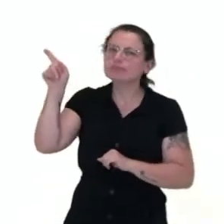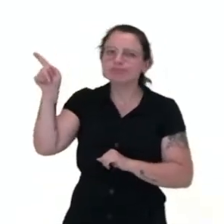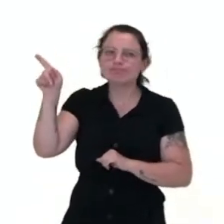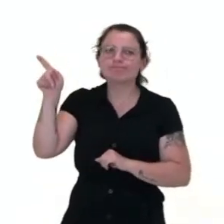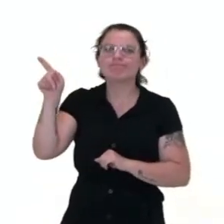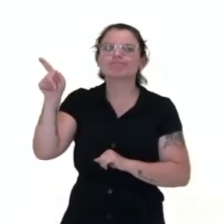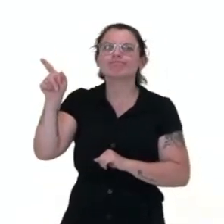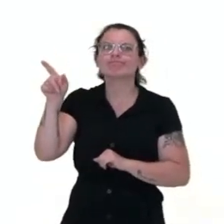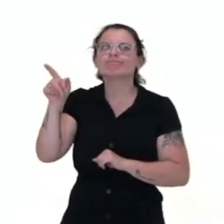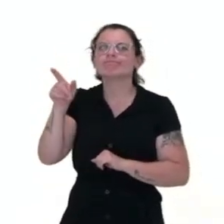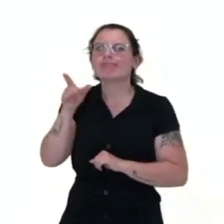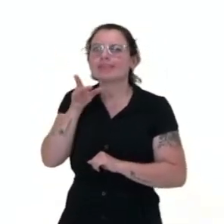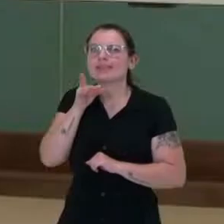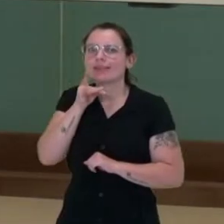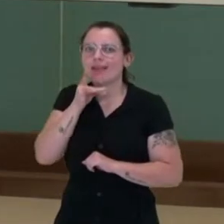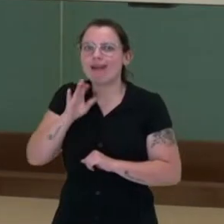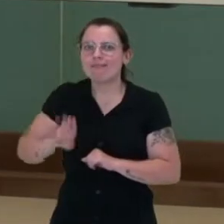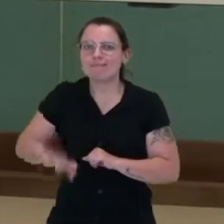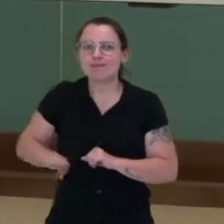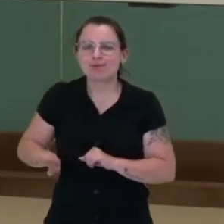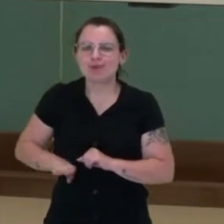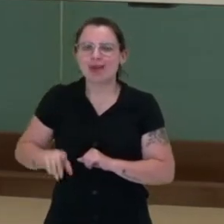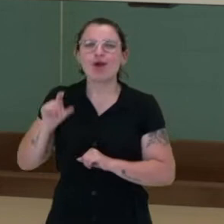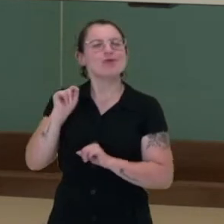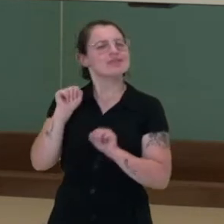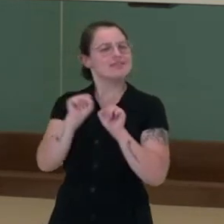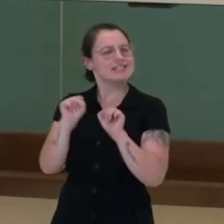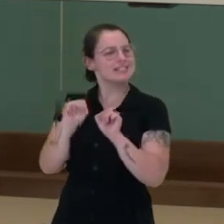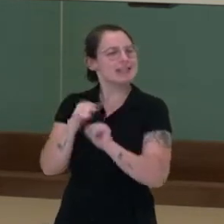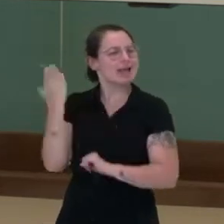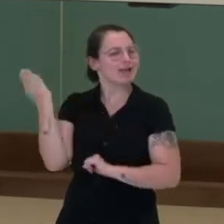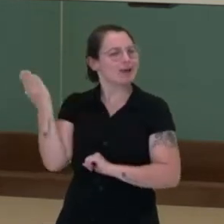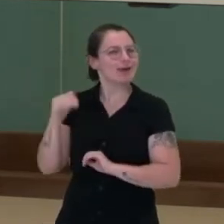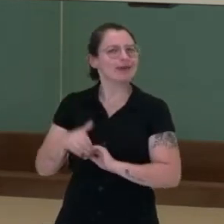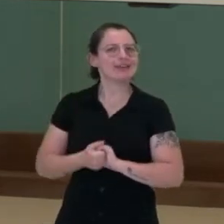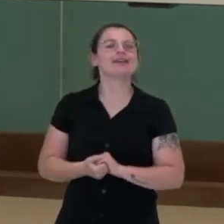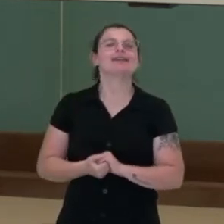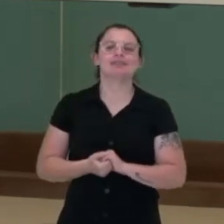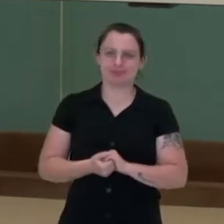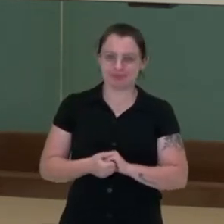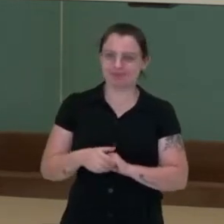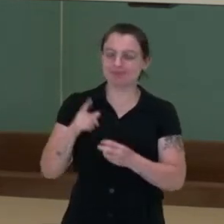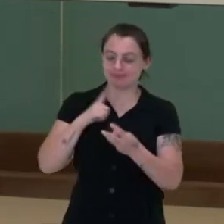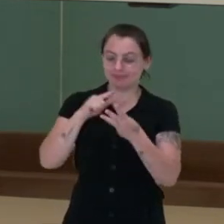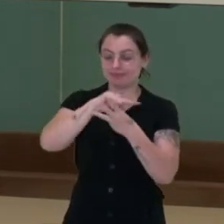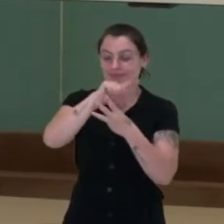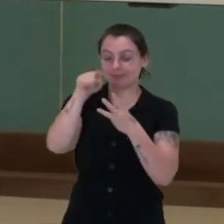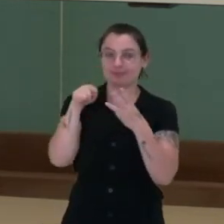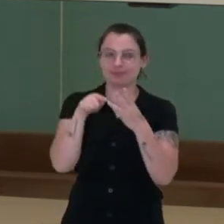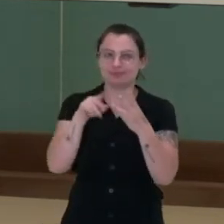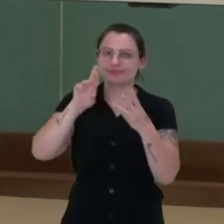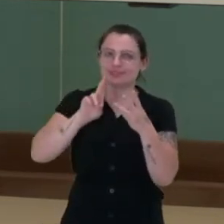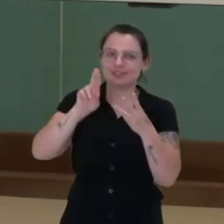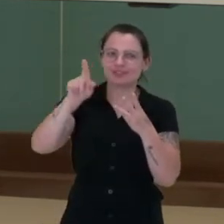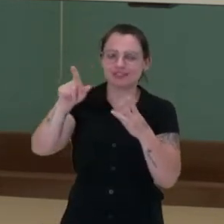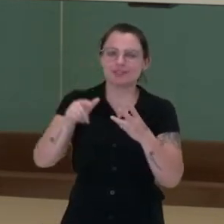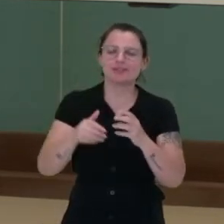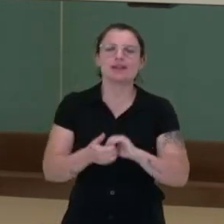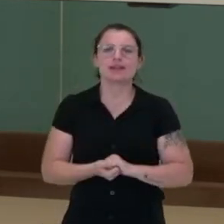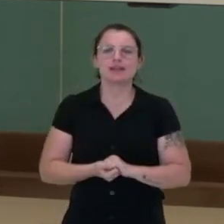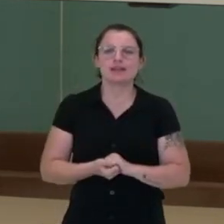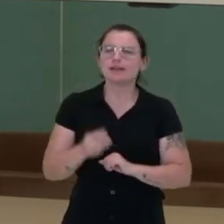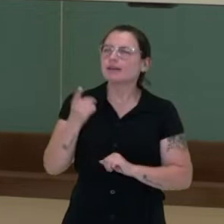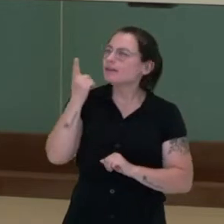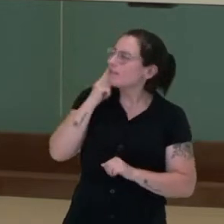deu até fome, não é verdade? O que será que está acontecendo? São três situações distintas. Enquanto você olha